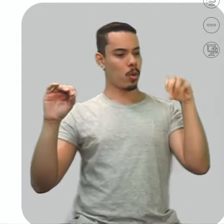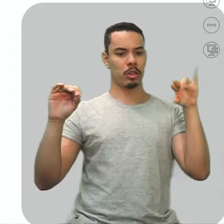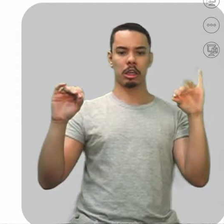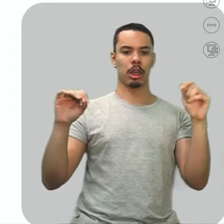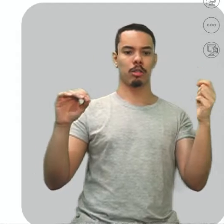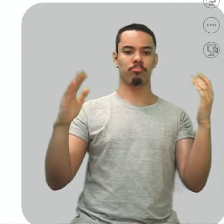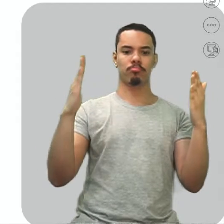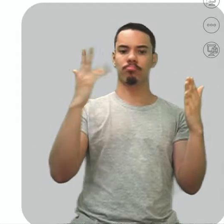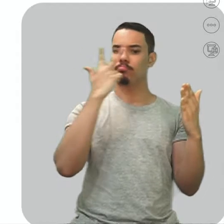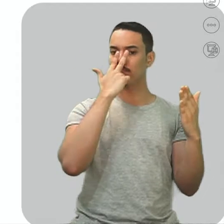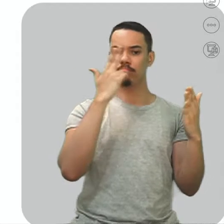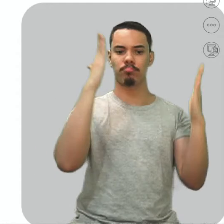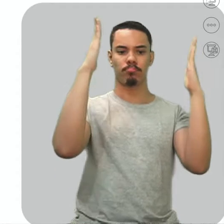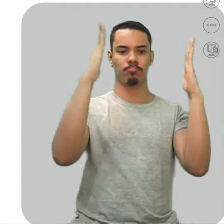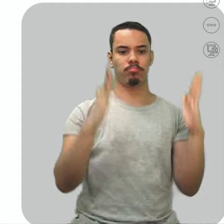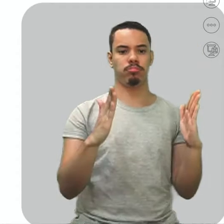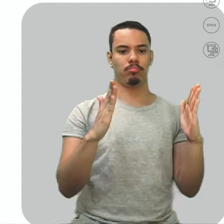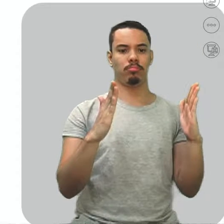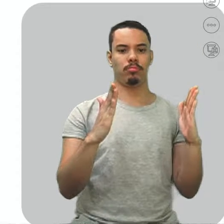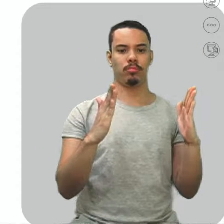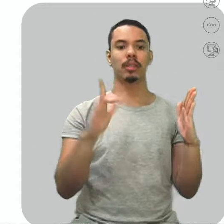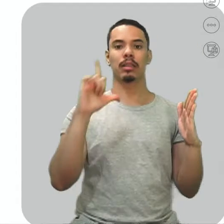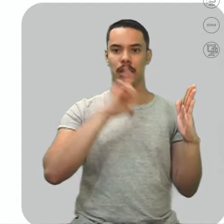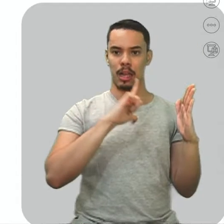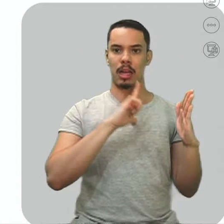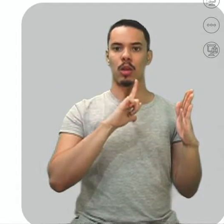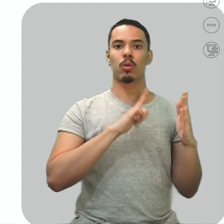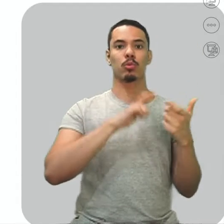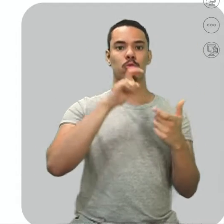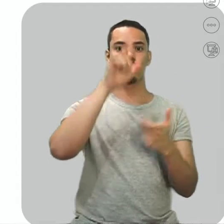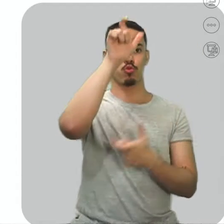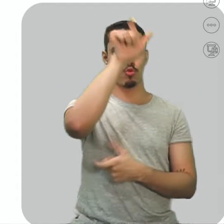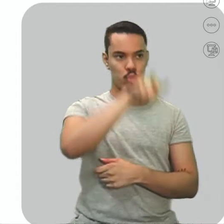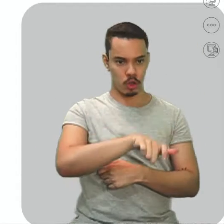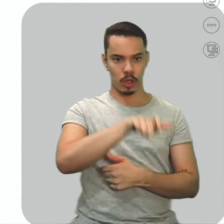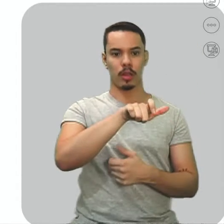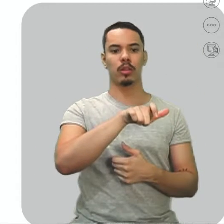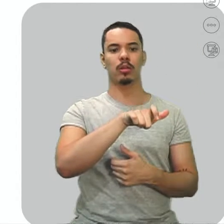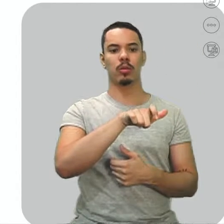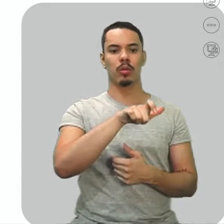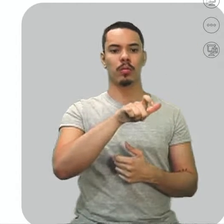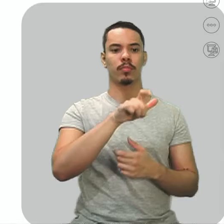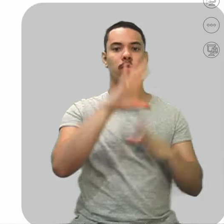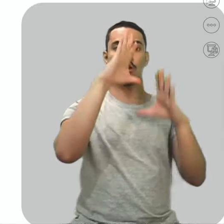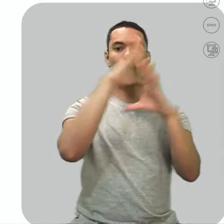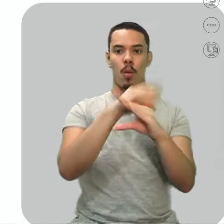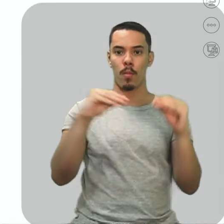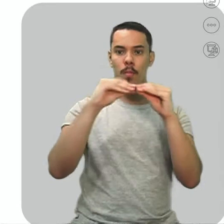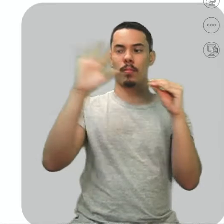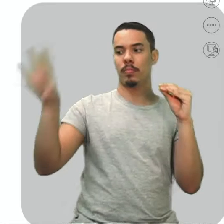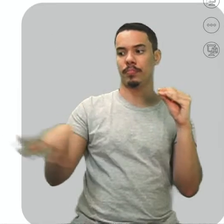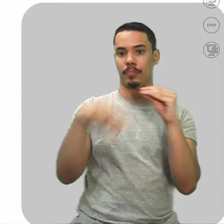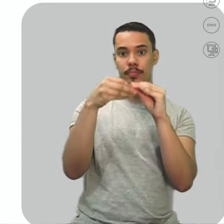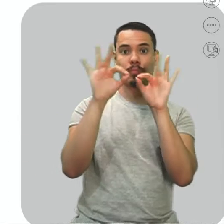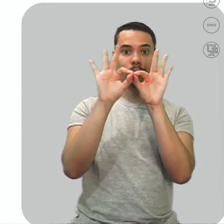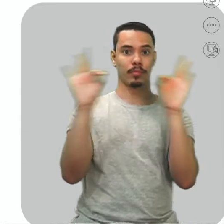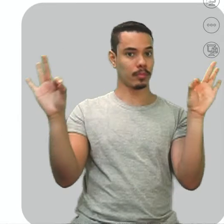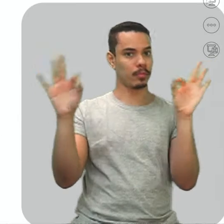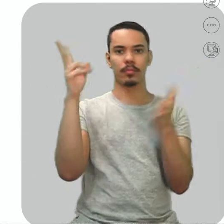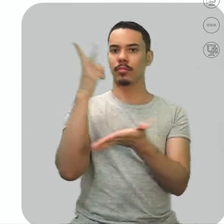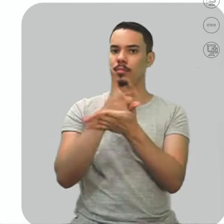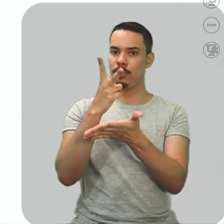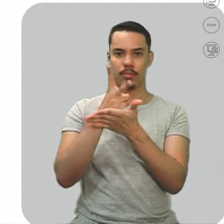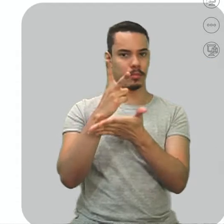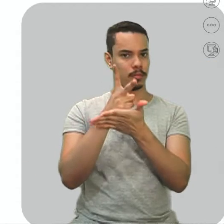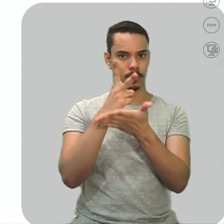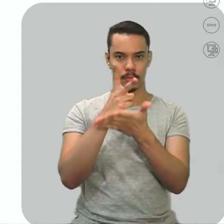Então vou dizer que aqui ó eu tenho um sujeito né sujeito composto oração então tô ligando tempo com a